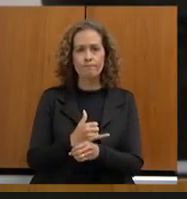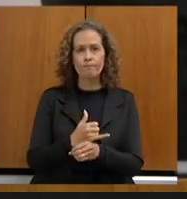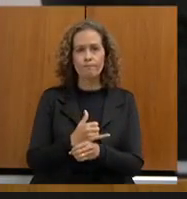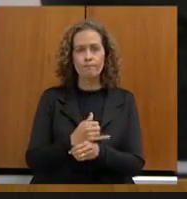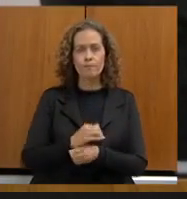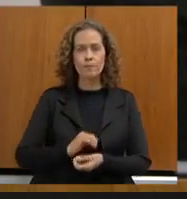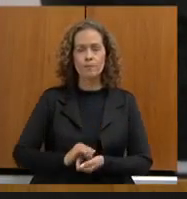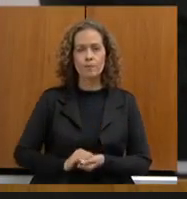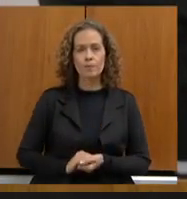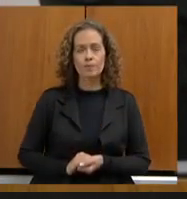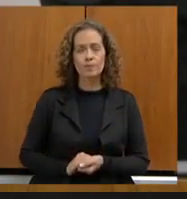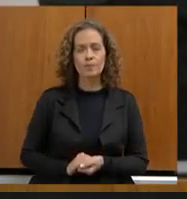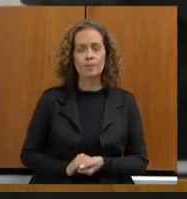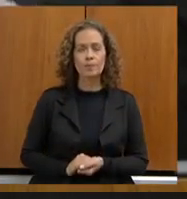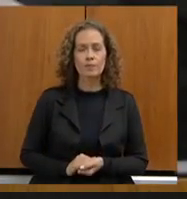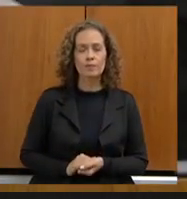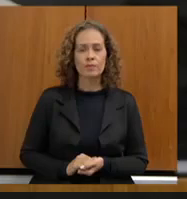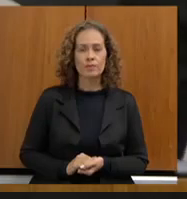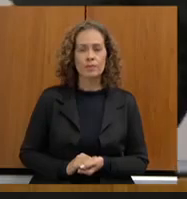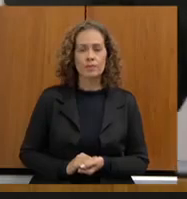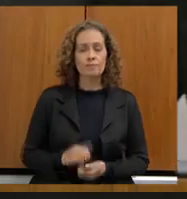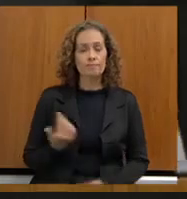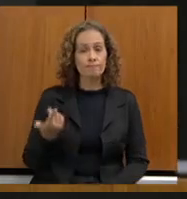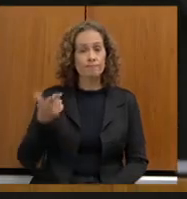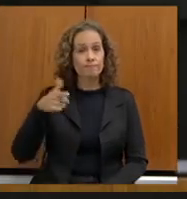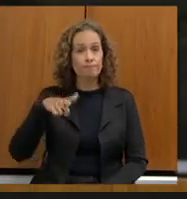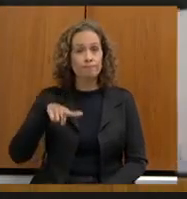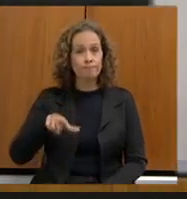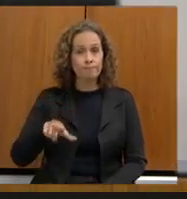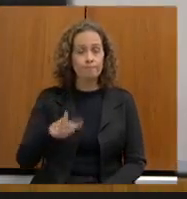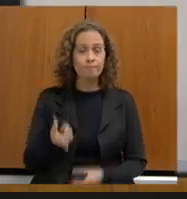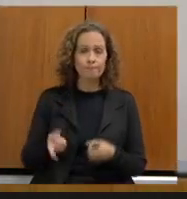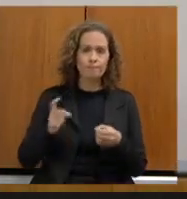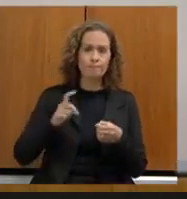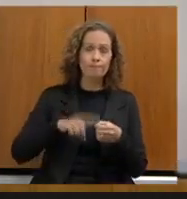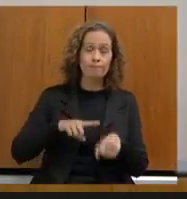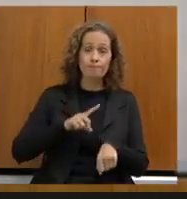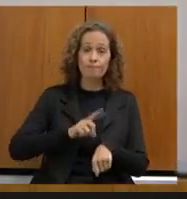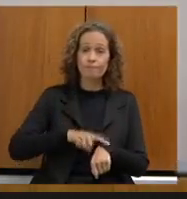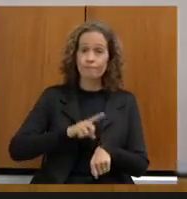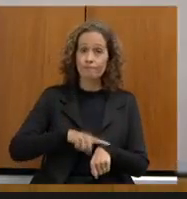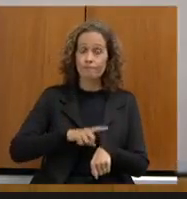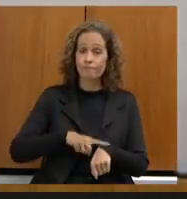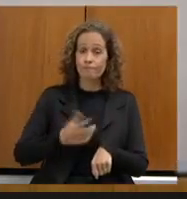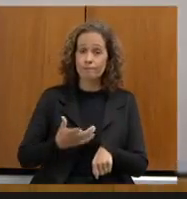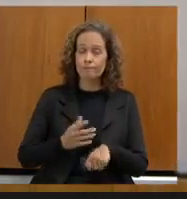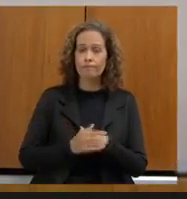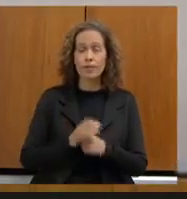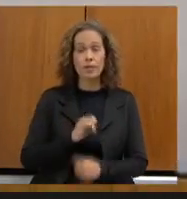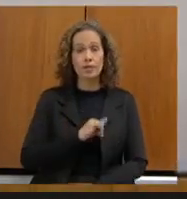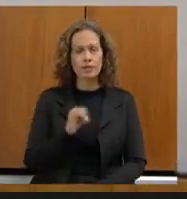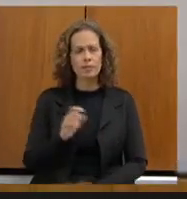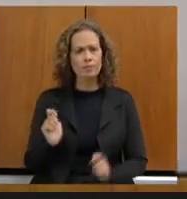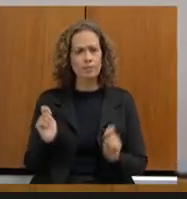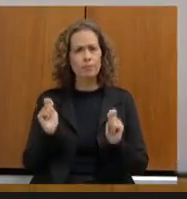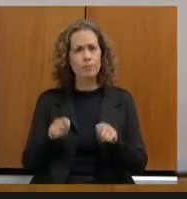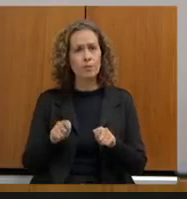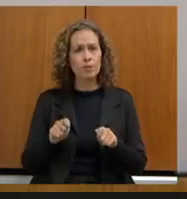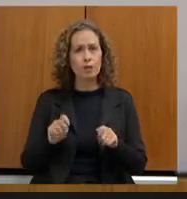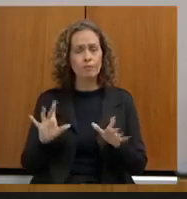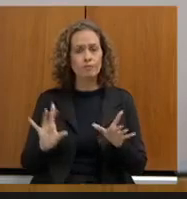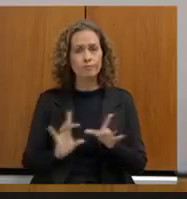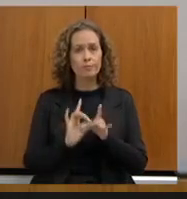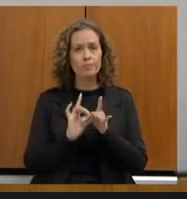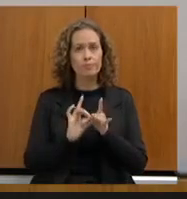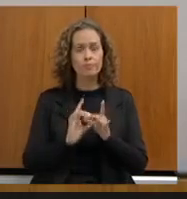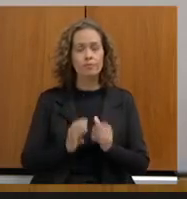Ah não eu posso retomar meu tempo aqui é se vossa excelência puder se conectar através